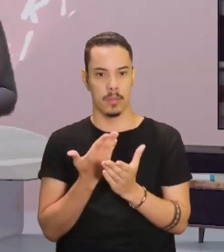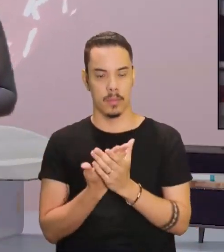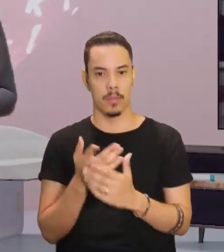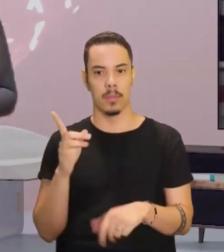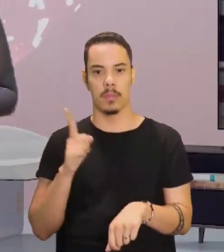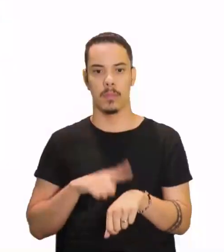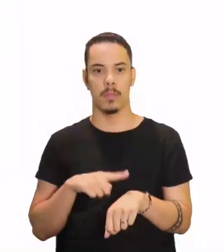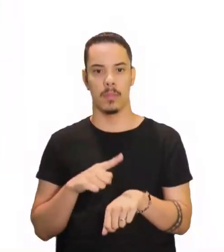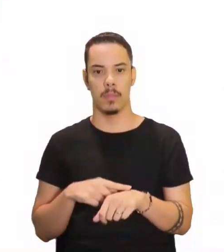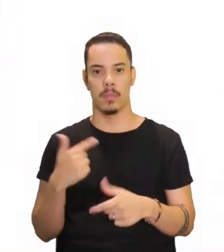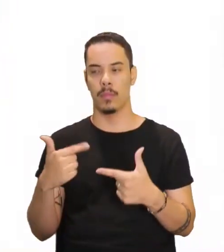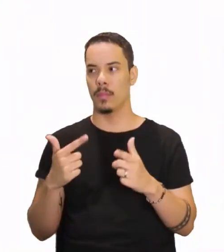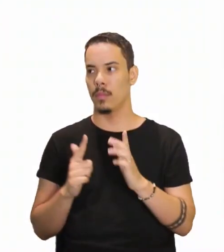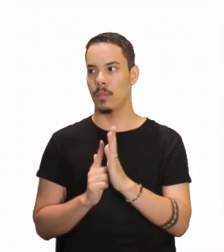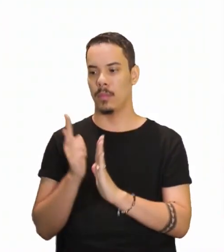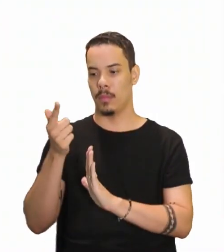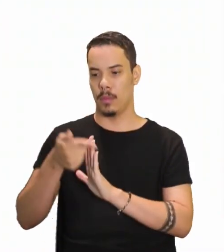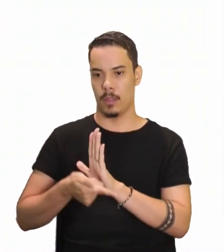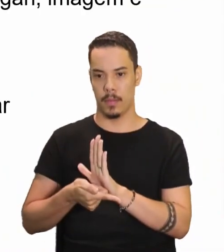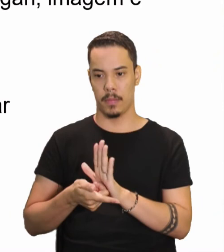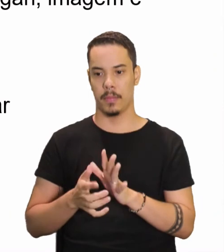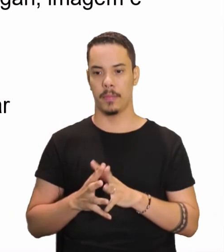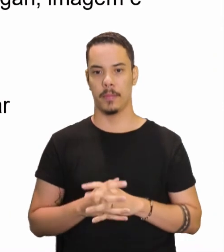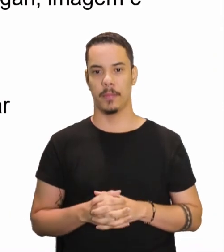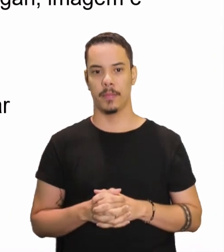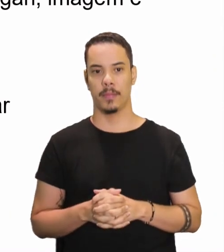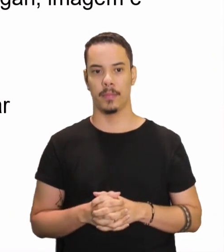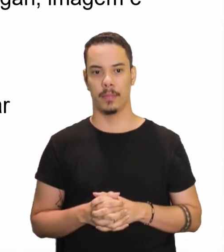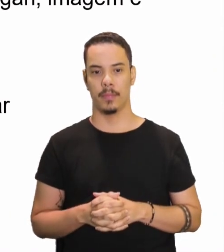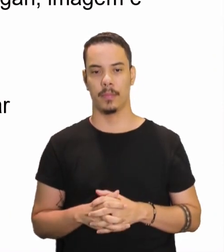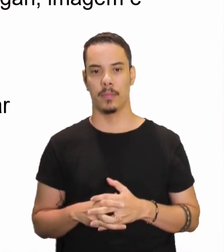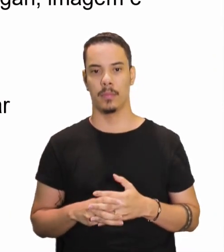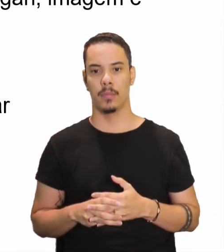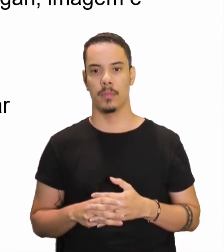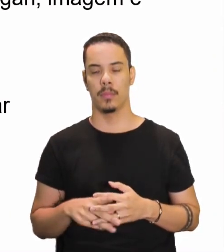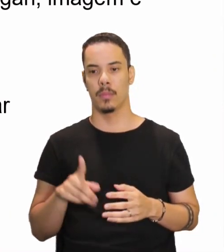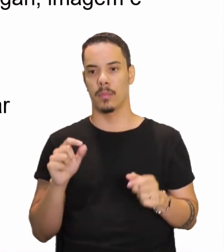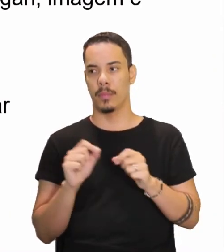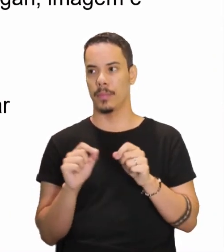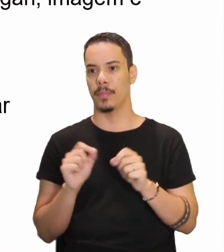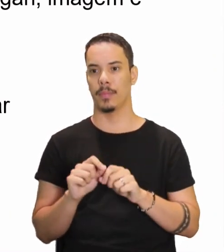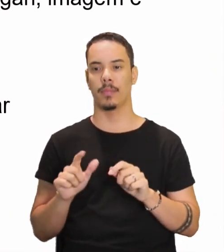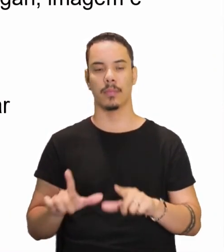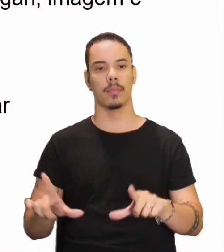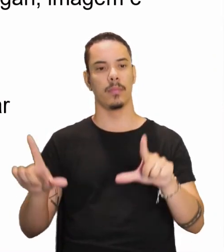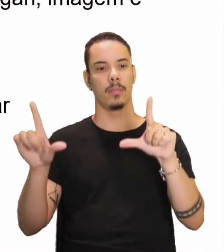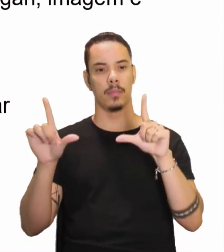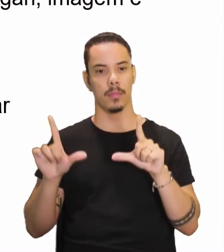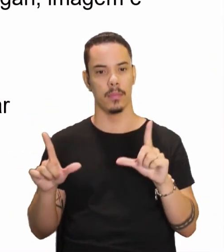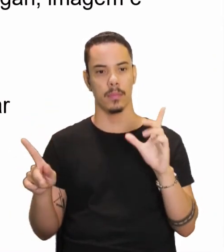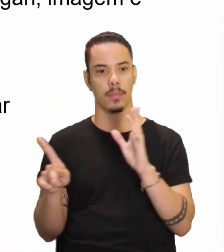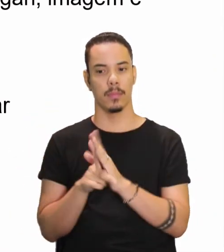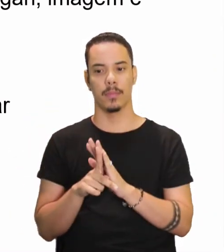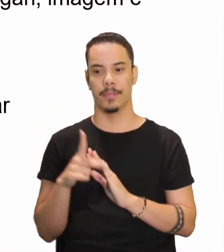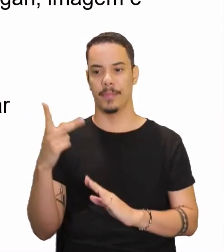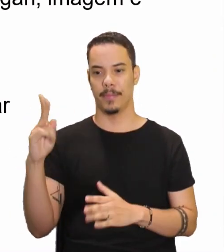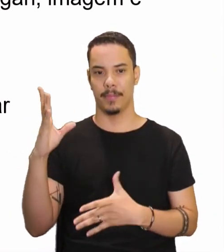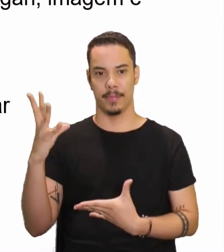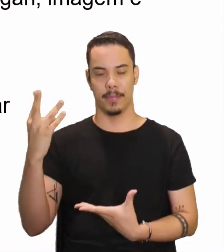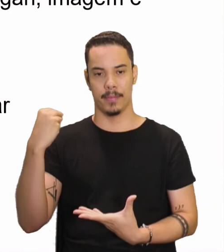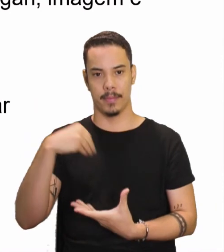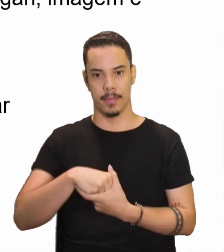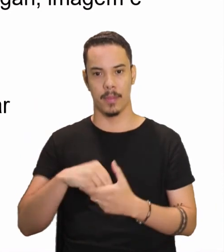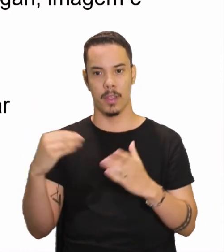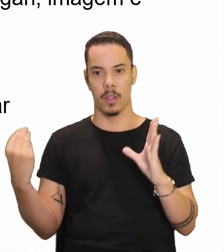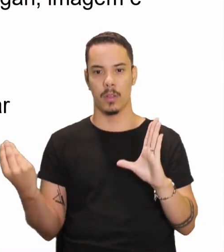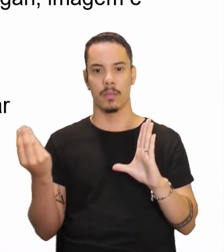hora do Trabalhando Gênero. Vamos lá! Você vai construir um cartaz ilustrativo e nele você vai